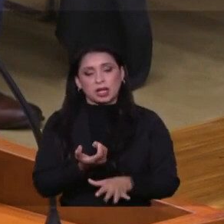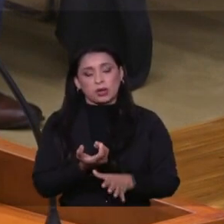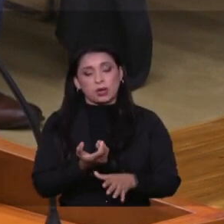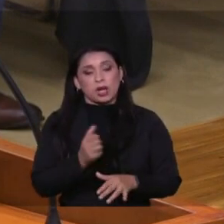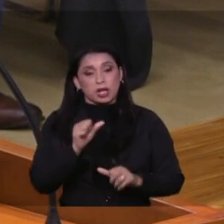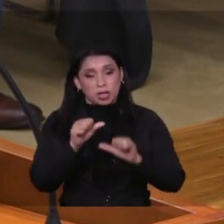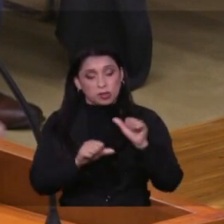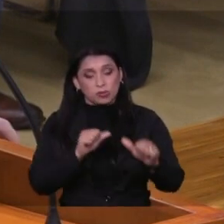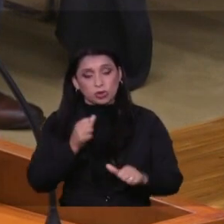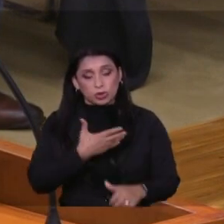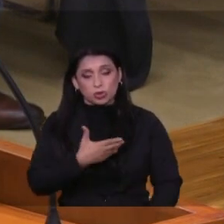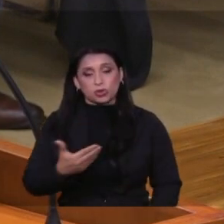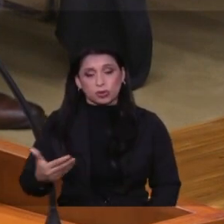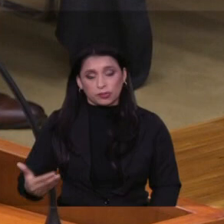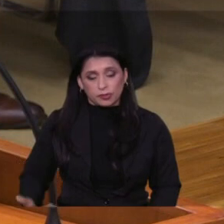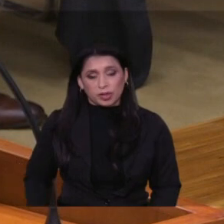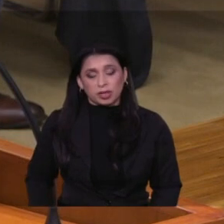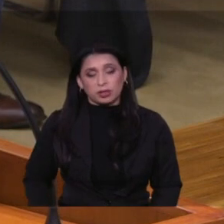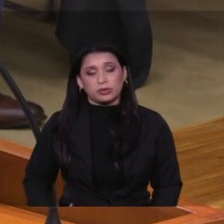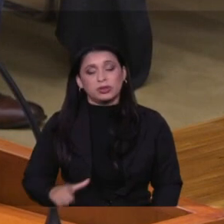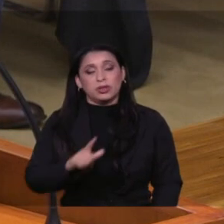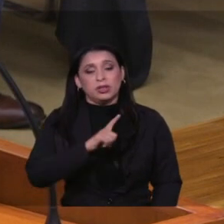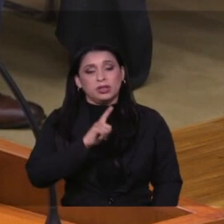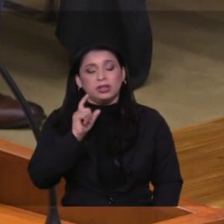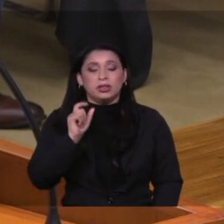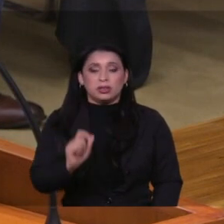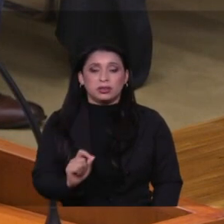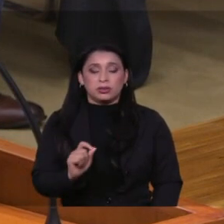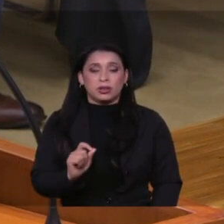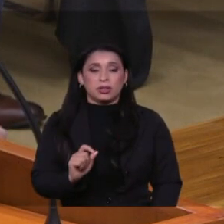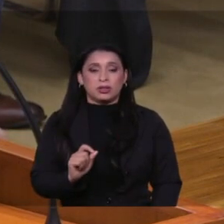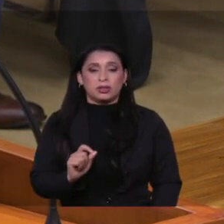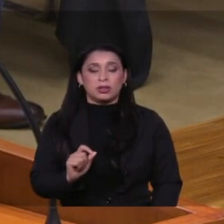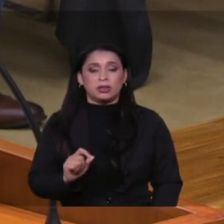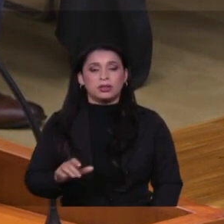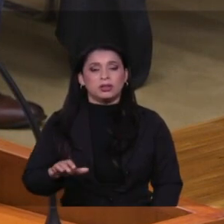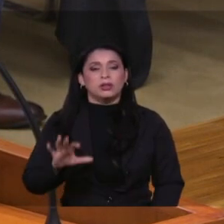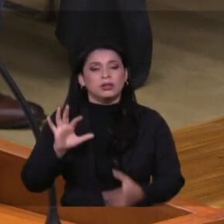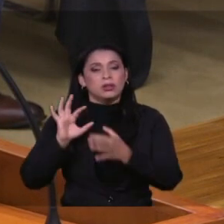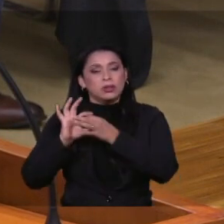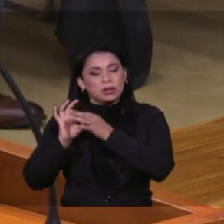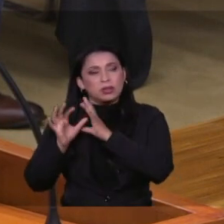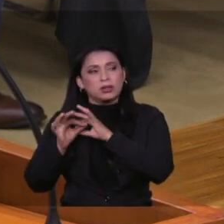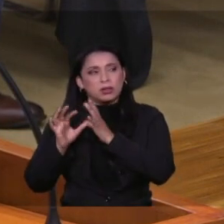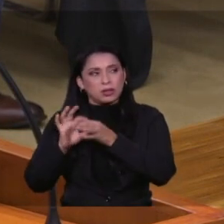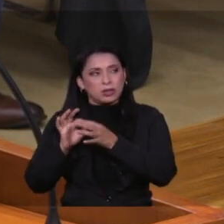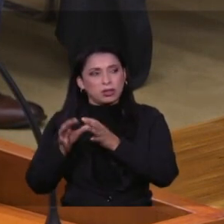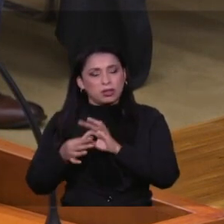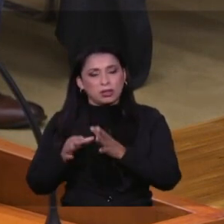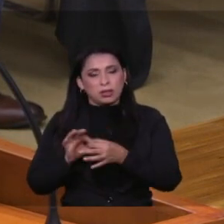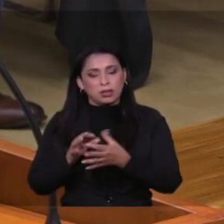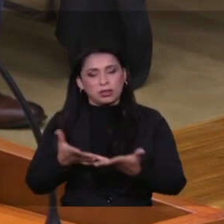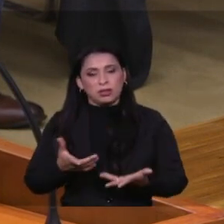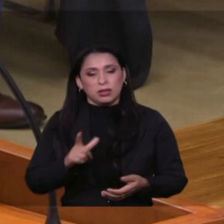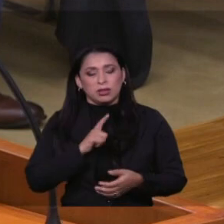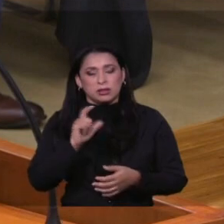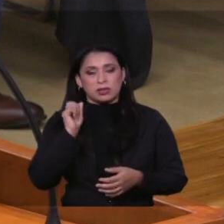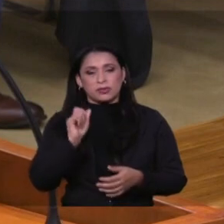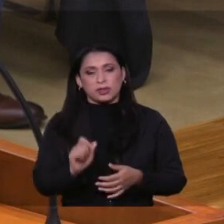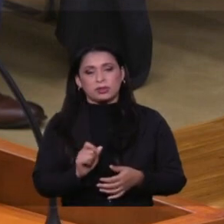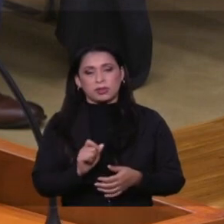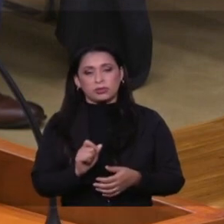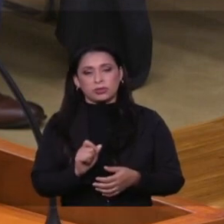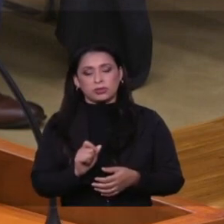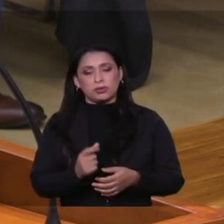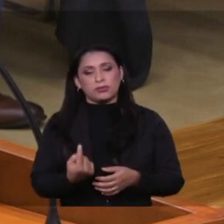passou a ter uma nova posição no contexto ambiental. É um novo cenário. Entretanto, a Suprema Corte analisa a